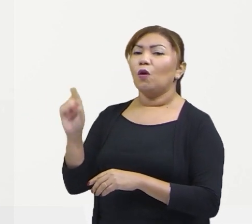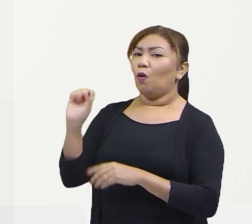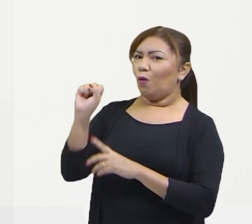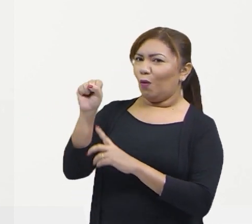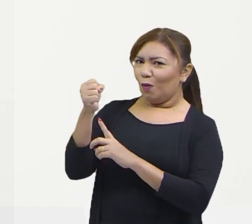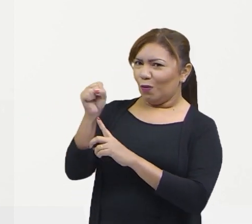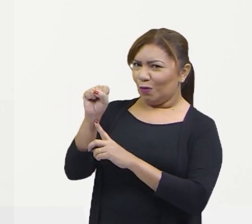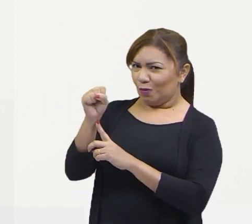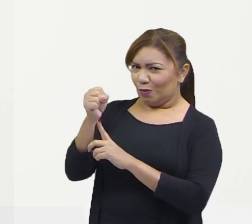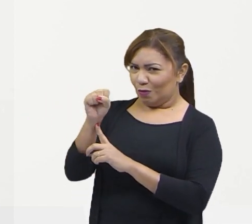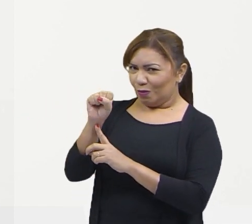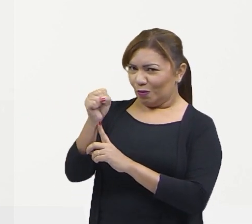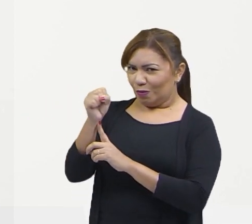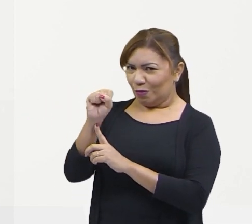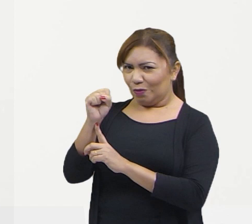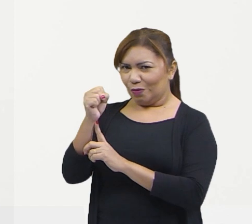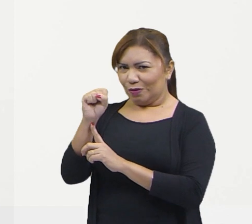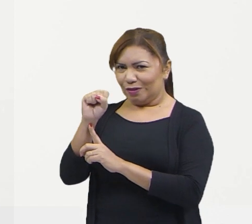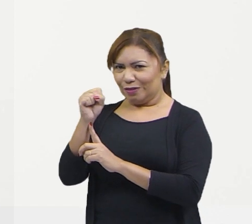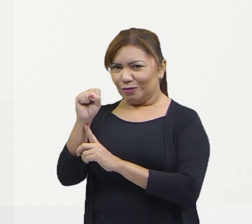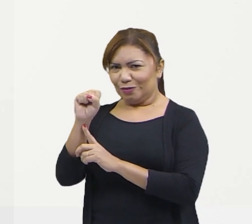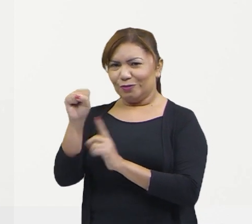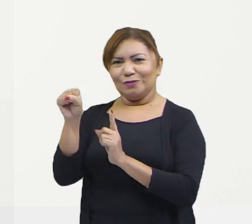2, 7, 4, 8. Achei.